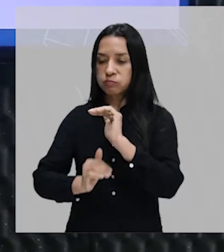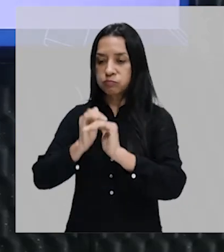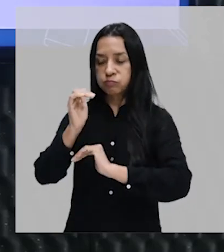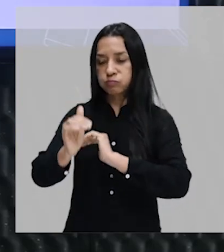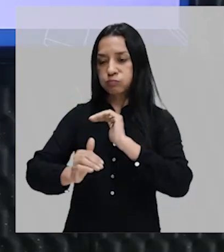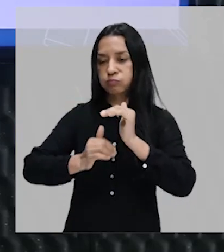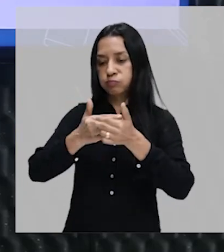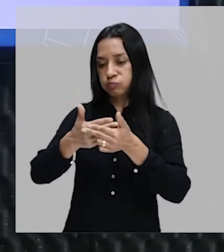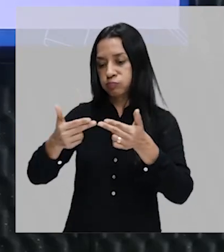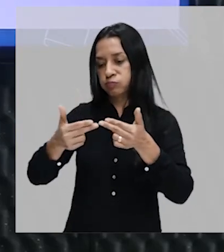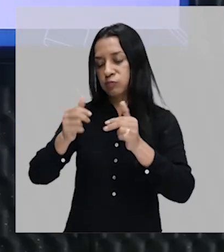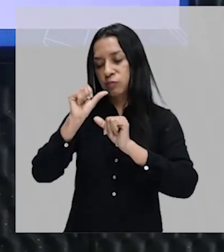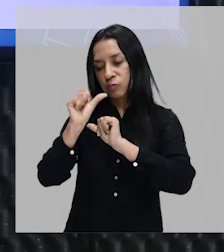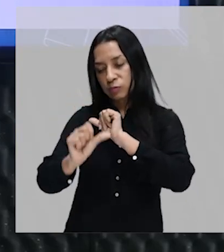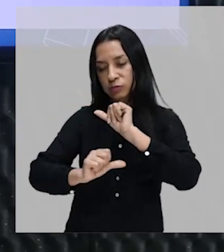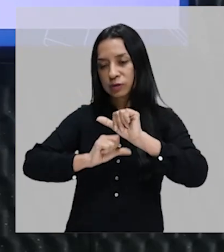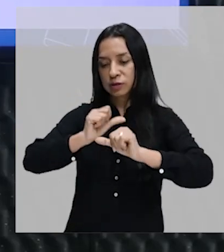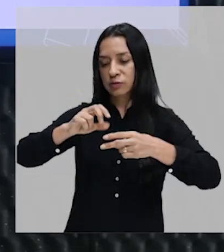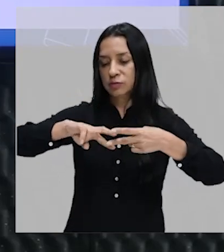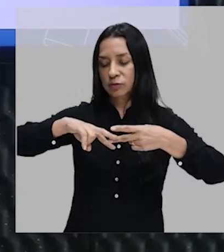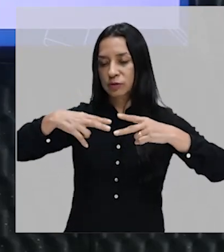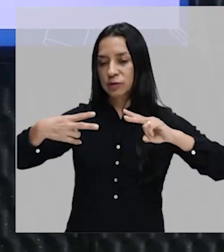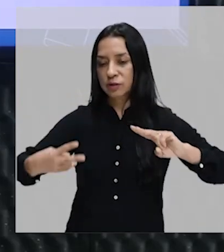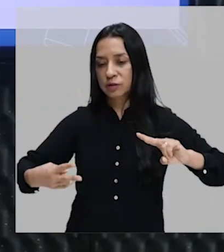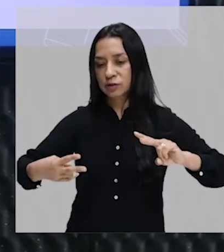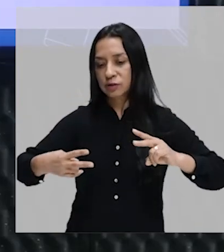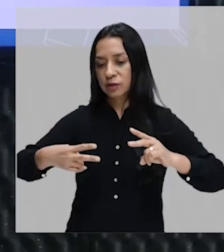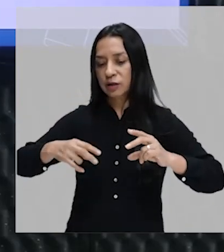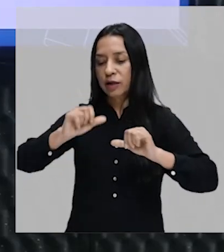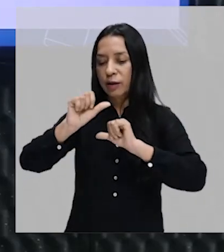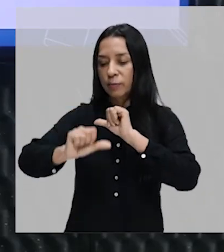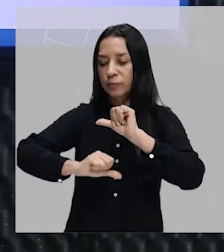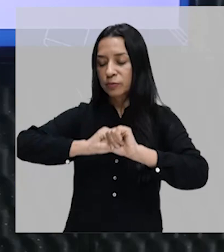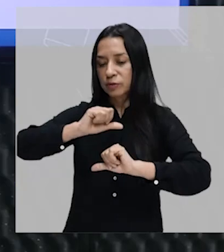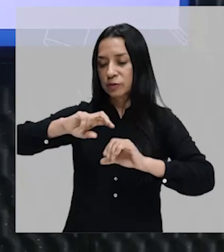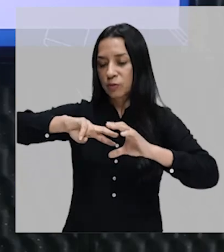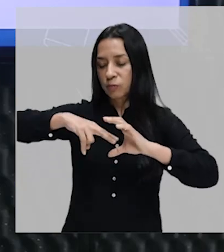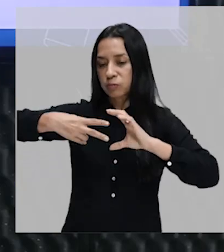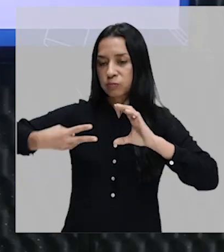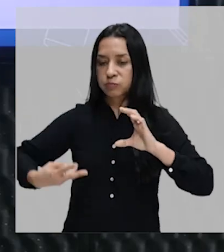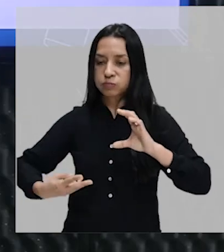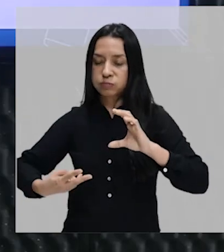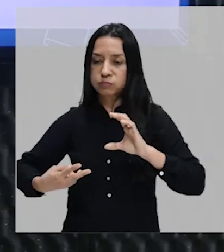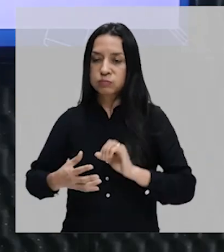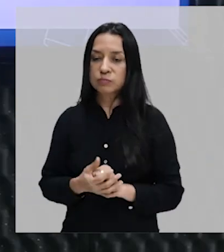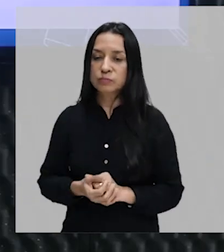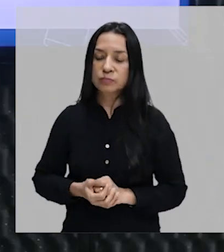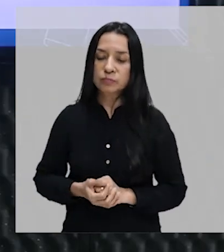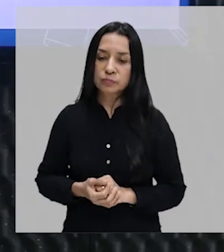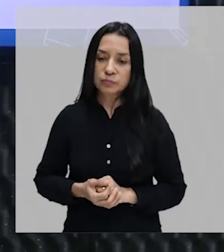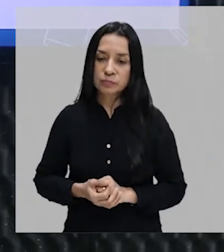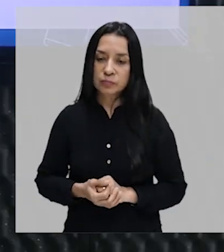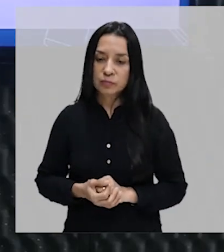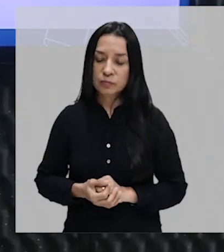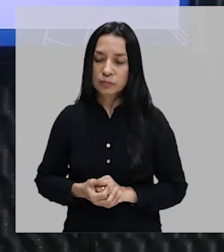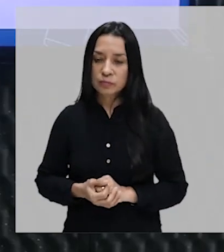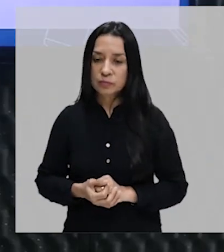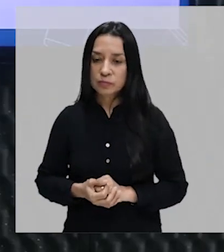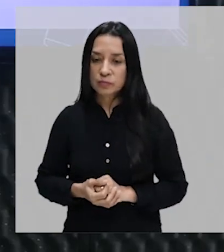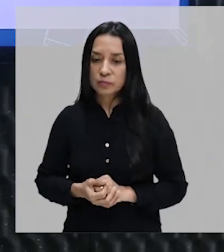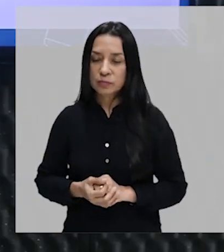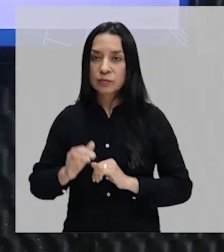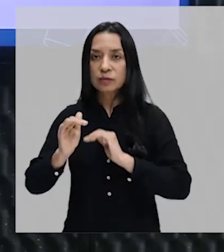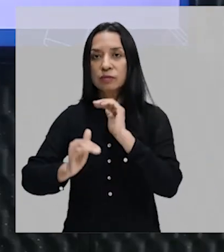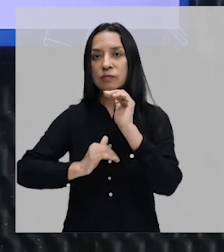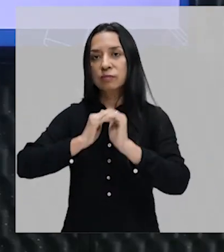evolutivos, mutação, né, mutação cromossômica, seleção natural, recombinações. Esses fatores